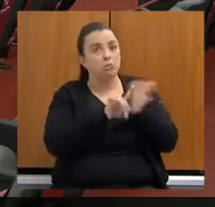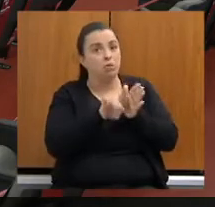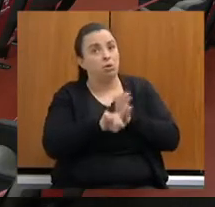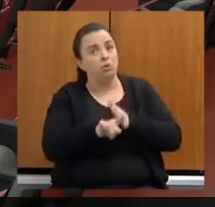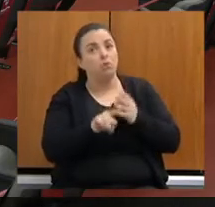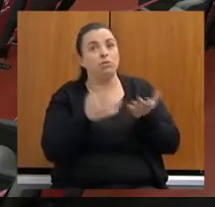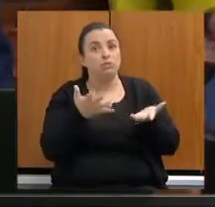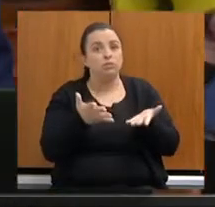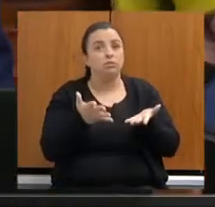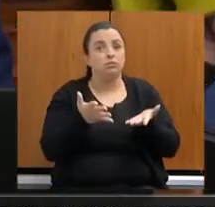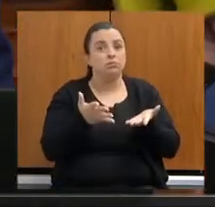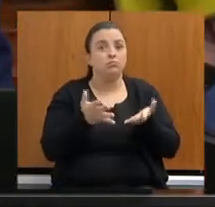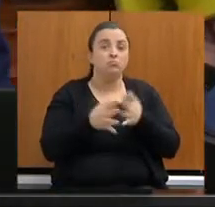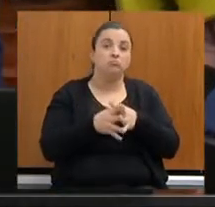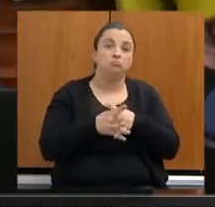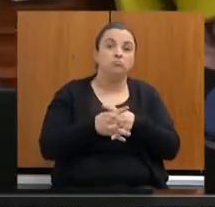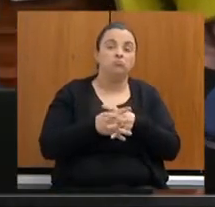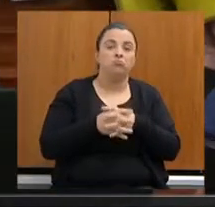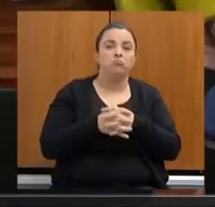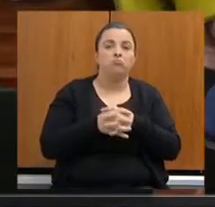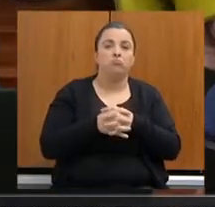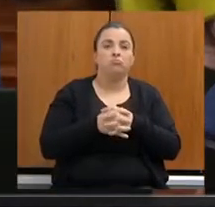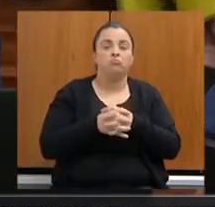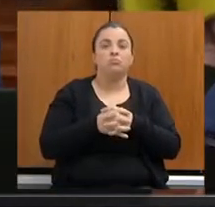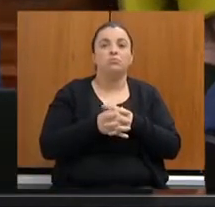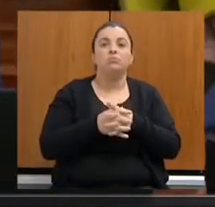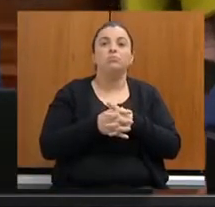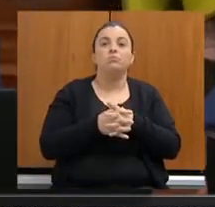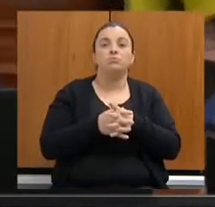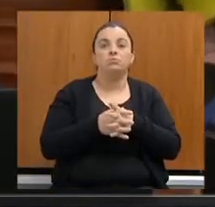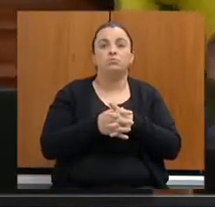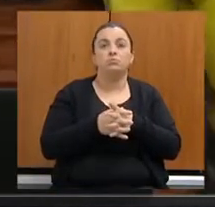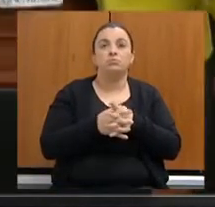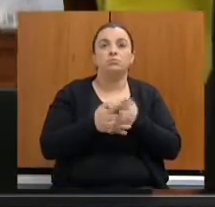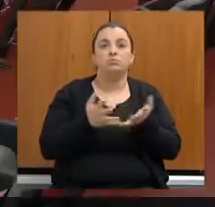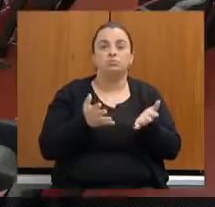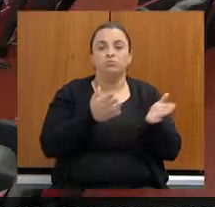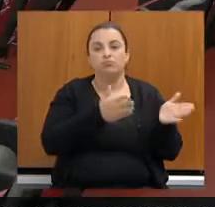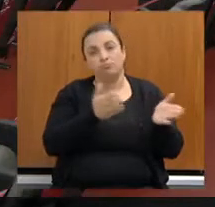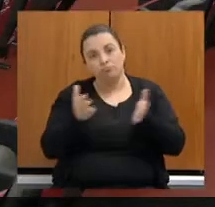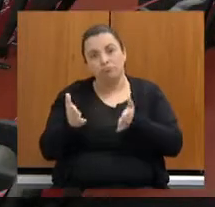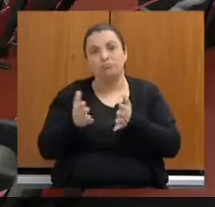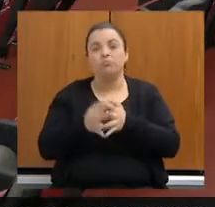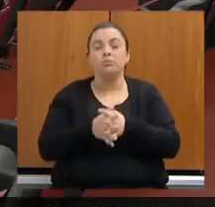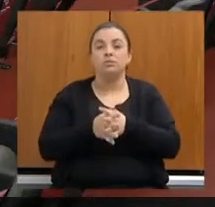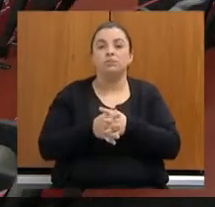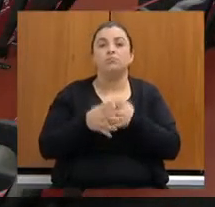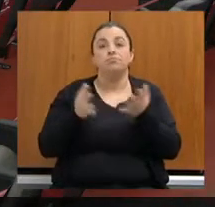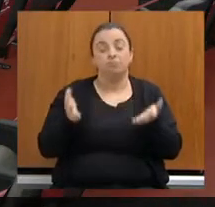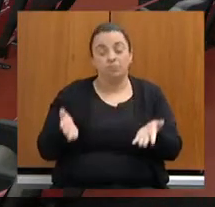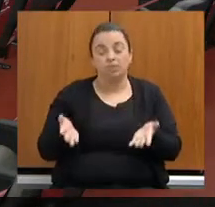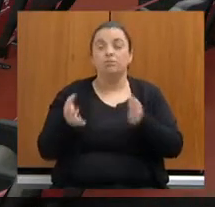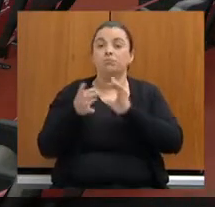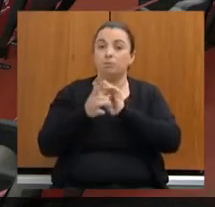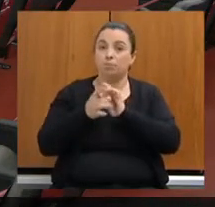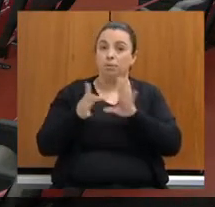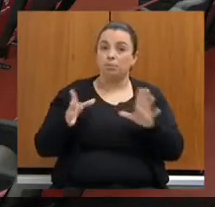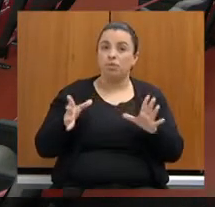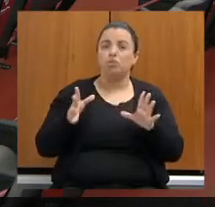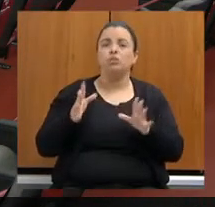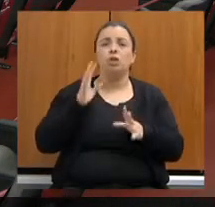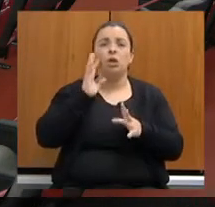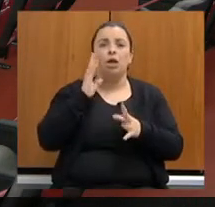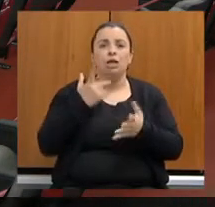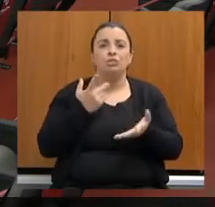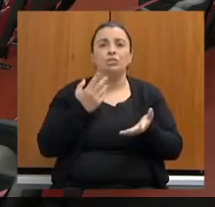formulados pelo Deputado é e tem a senhora está com a palavra Você me permite eu acho que